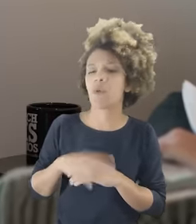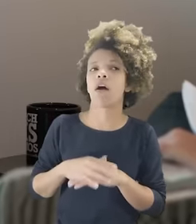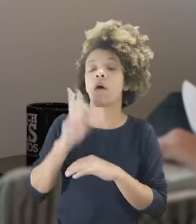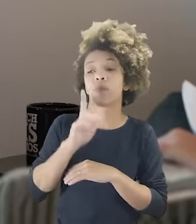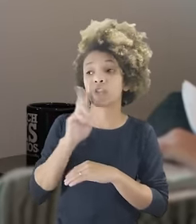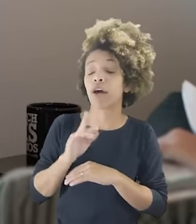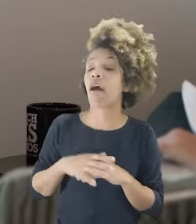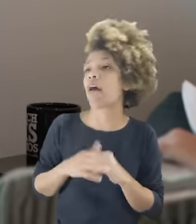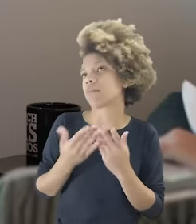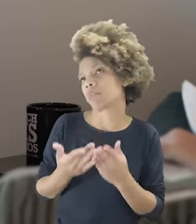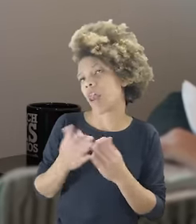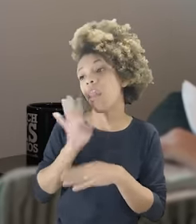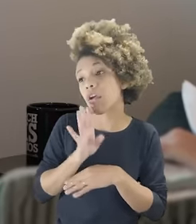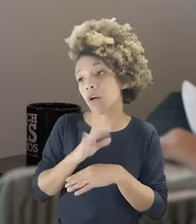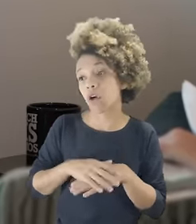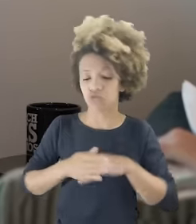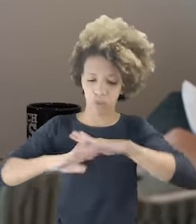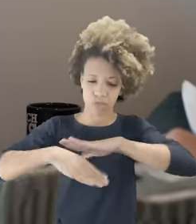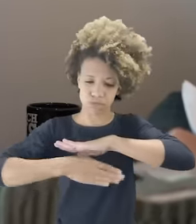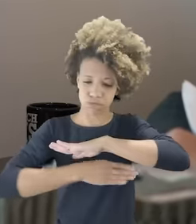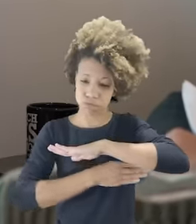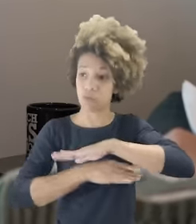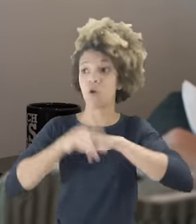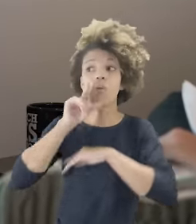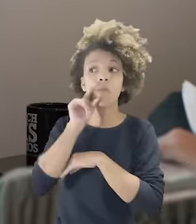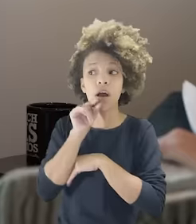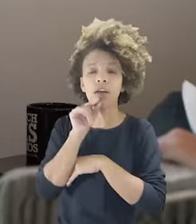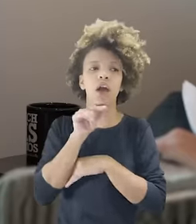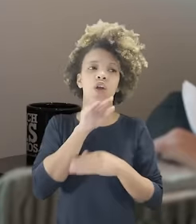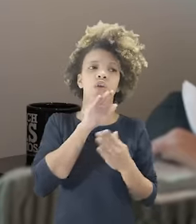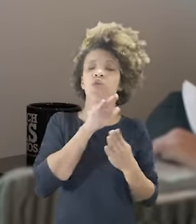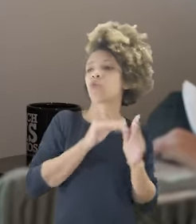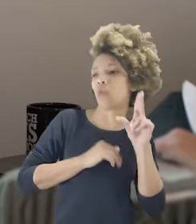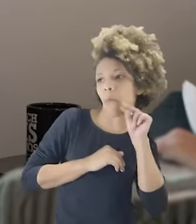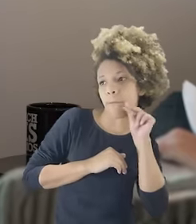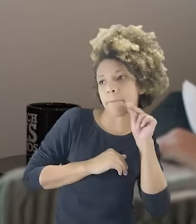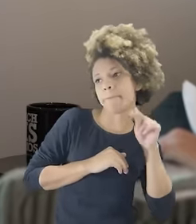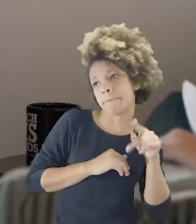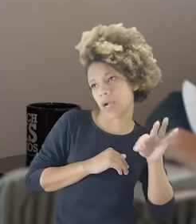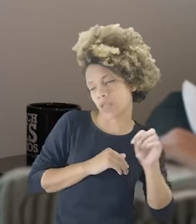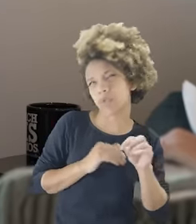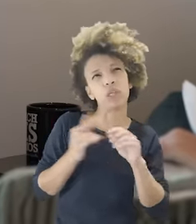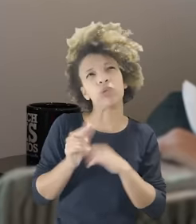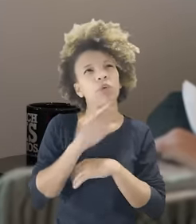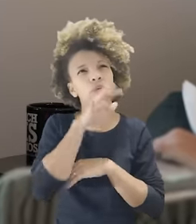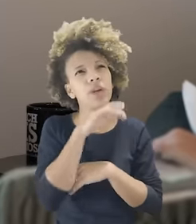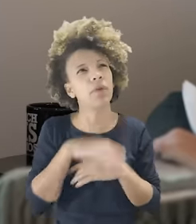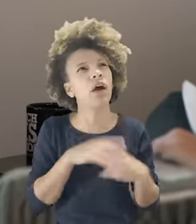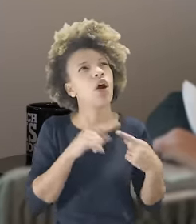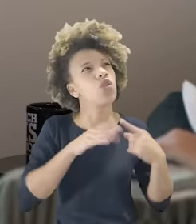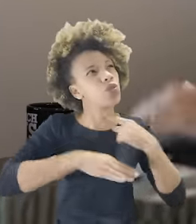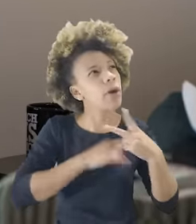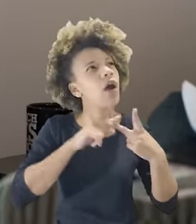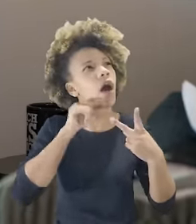super bacana que um tubarão uma águia um pato e teve mais um animal quando eu não vou lembrar tubarão